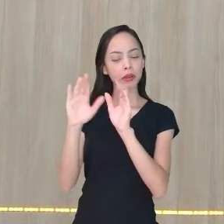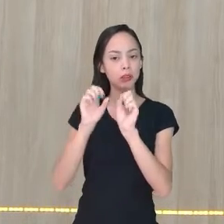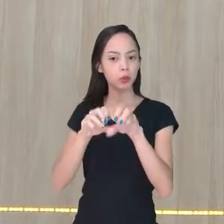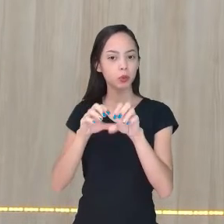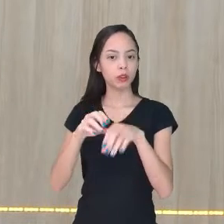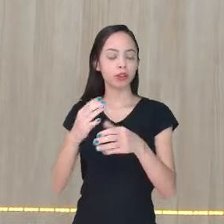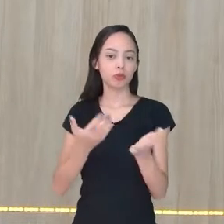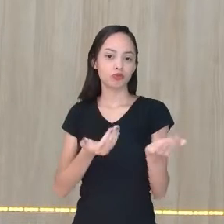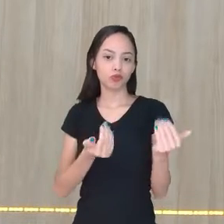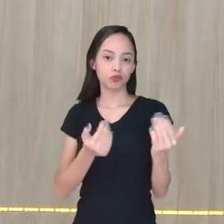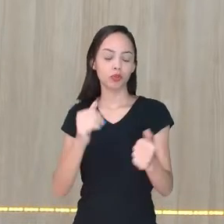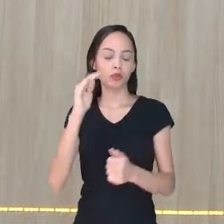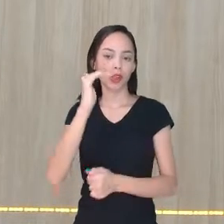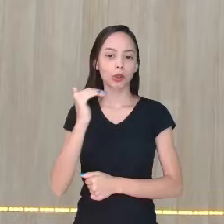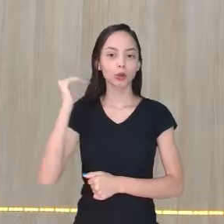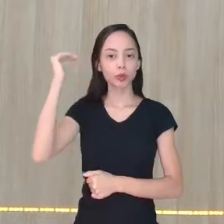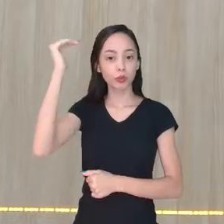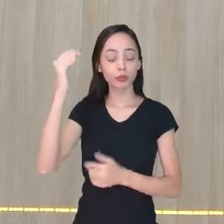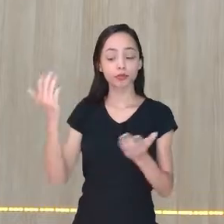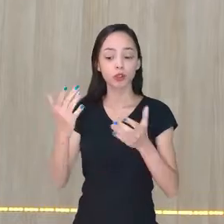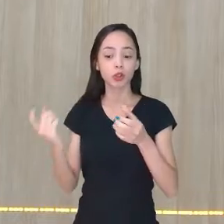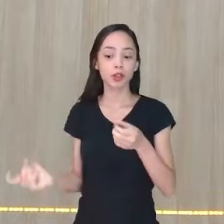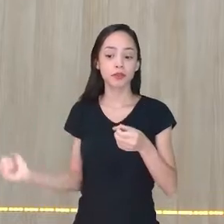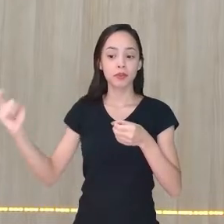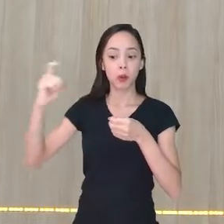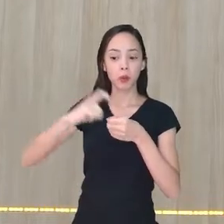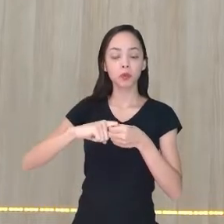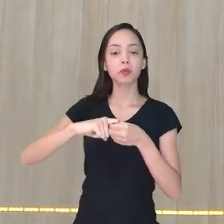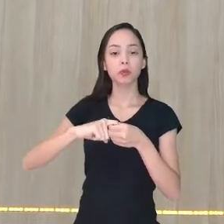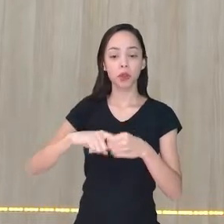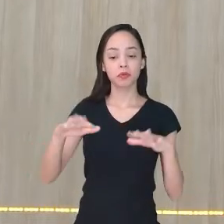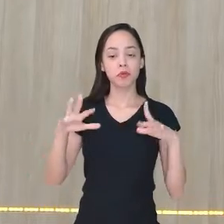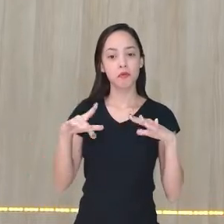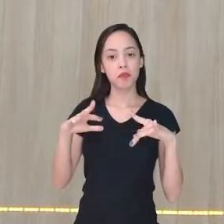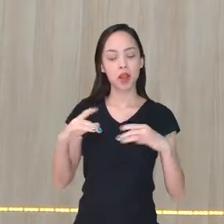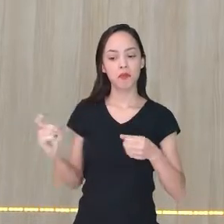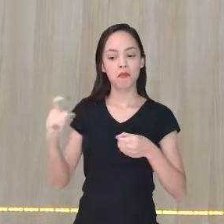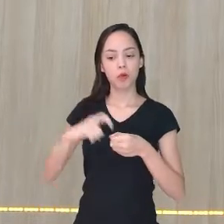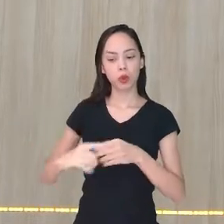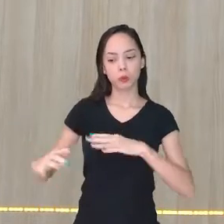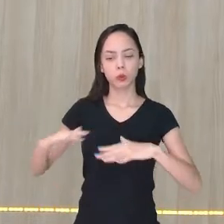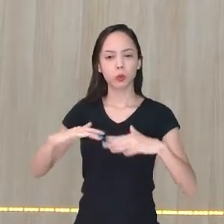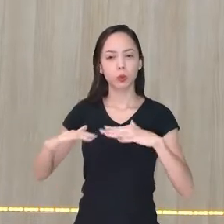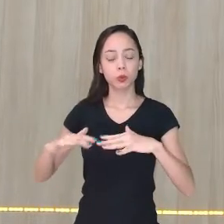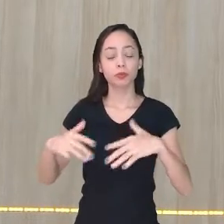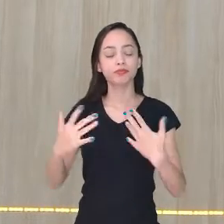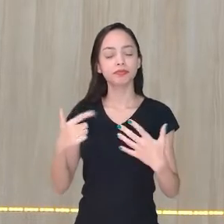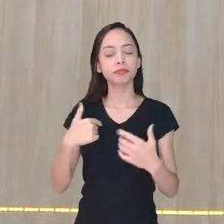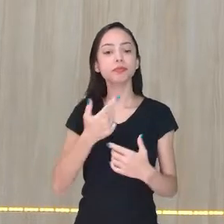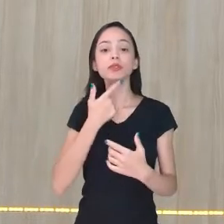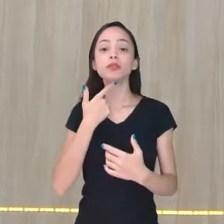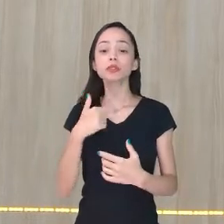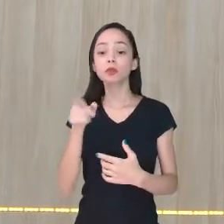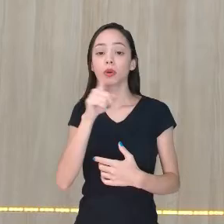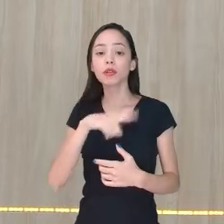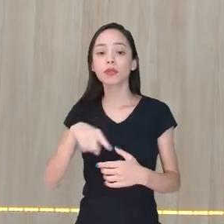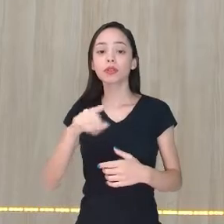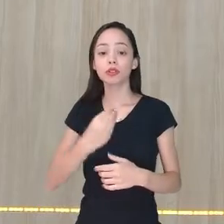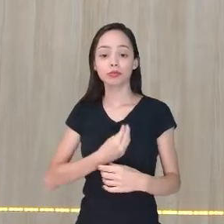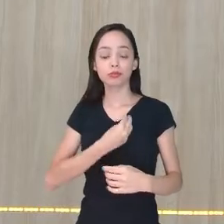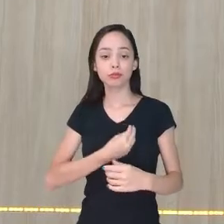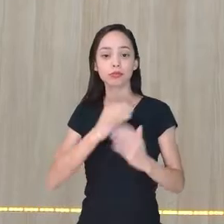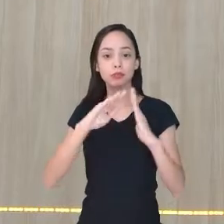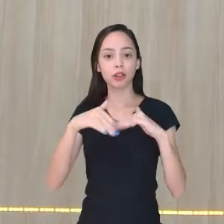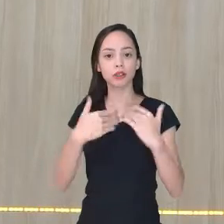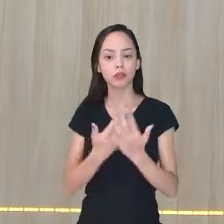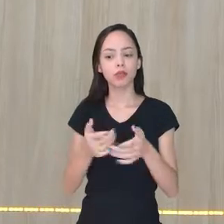adultos. Estamos voltando agora do recesso, retomando o ritmo. Então, desejo aí para vocês que estão na escola, como para a gente que está